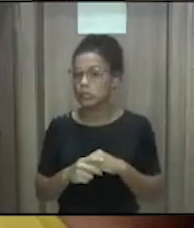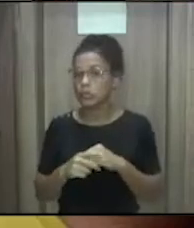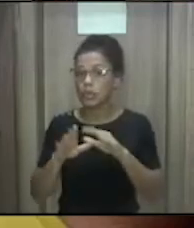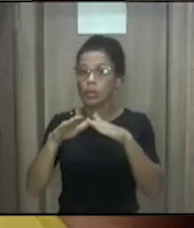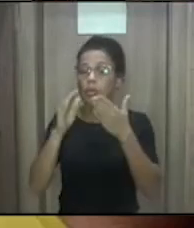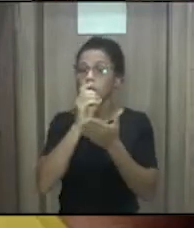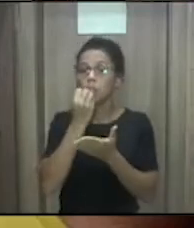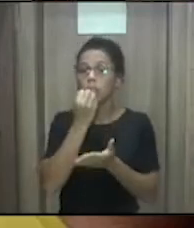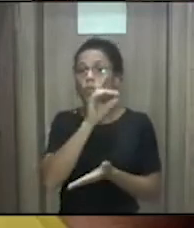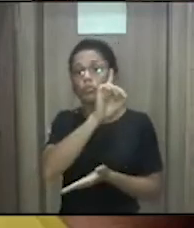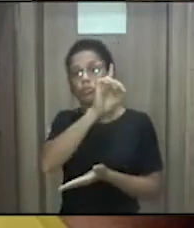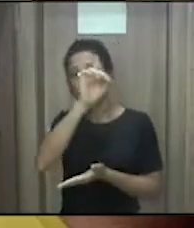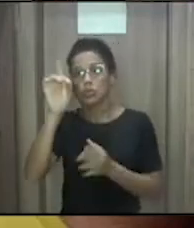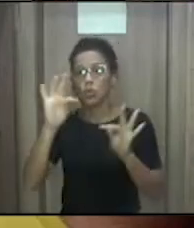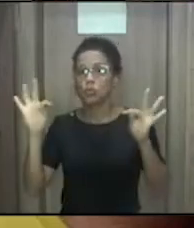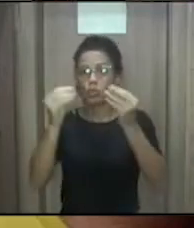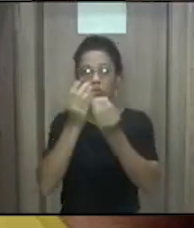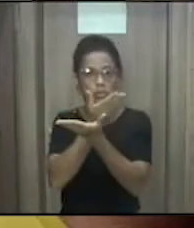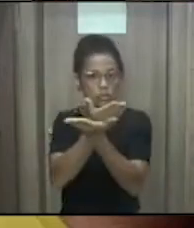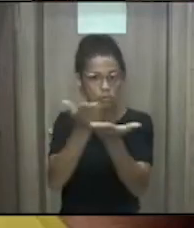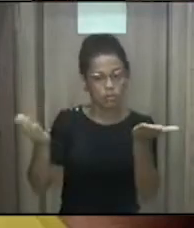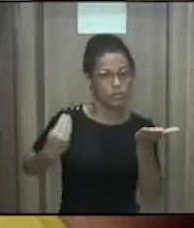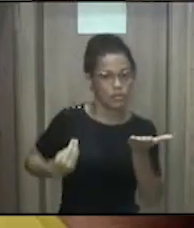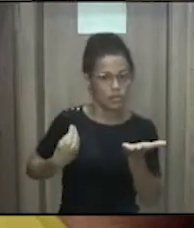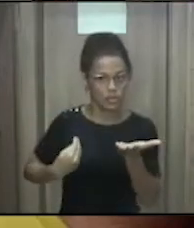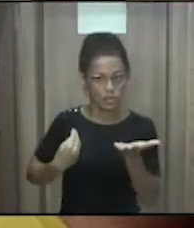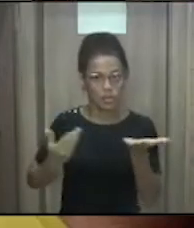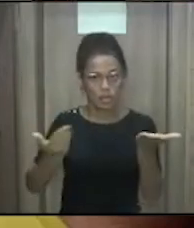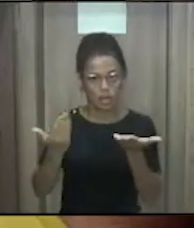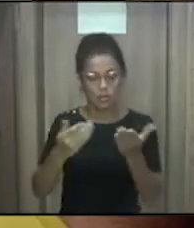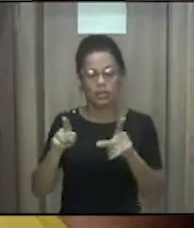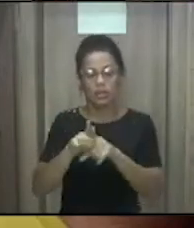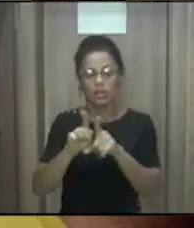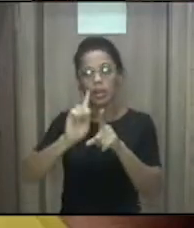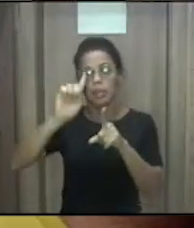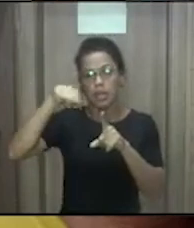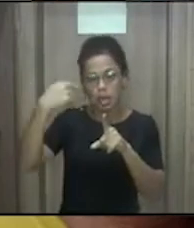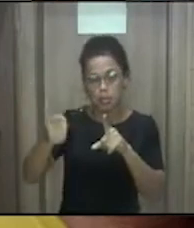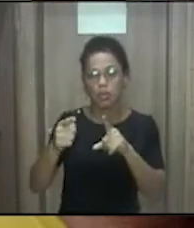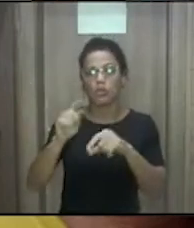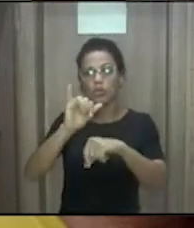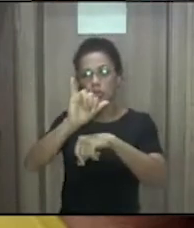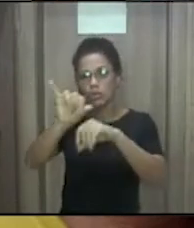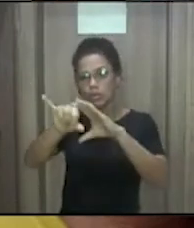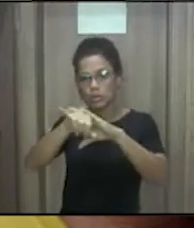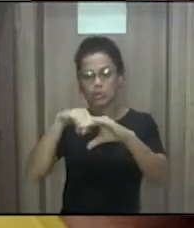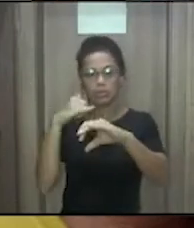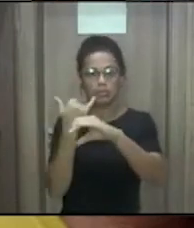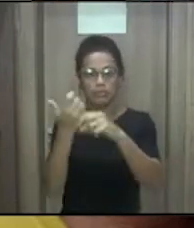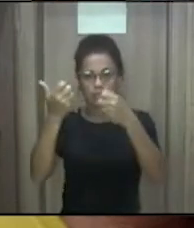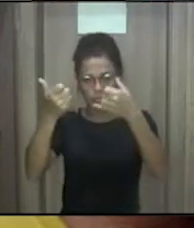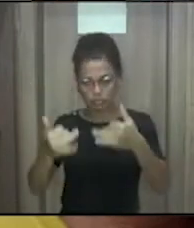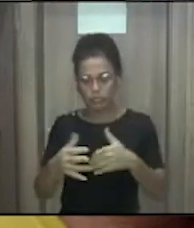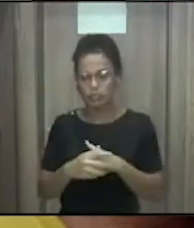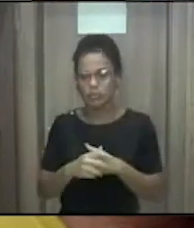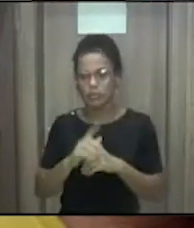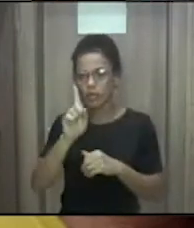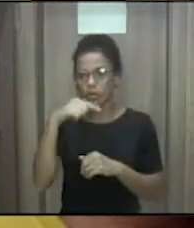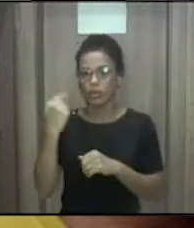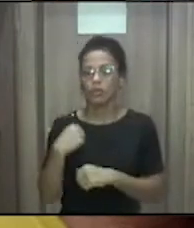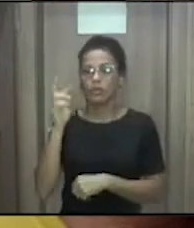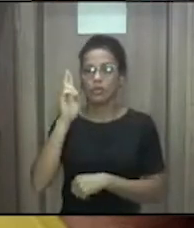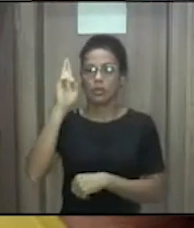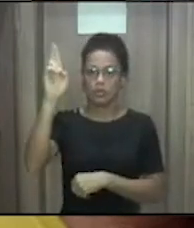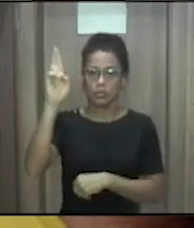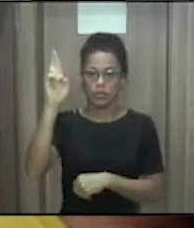Bom dia a todas as pessoas aqui presentes e a quem vai nos assistir depois online. Eu fui responsável por coordenar a